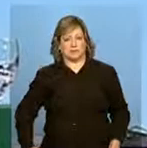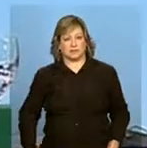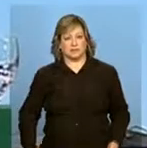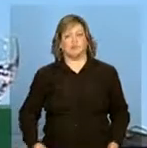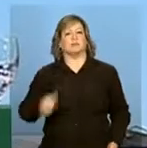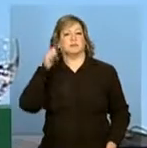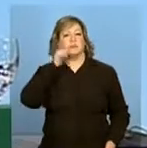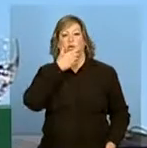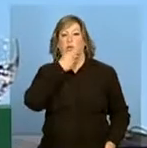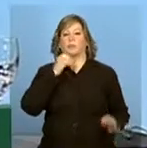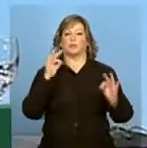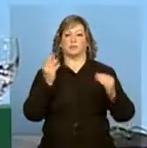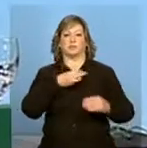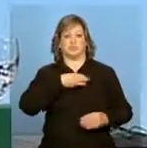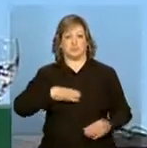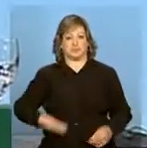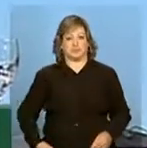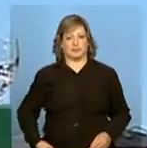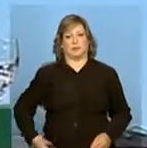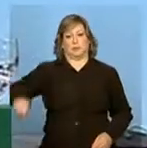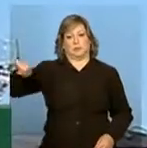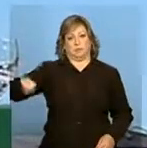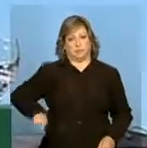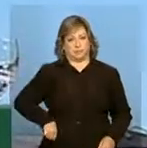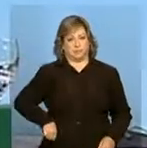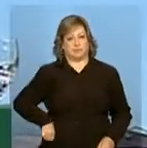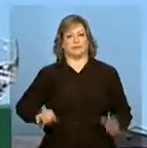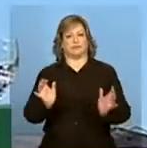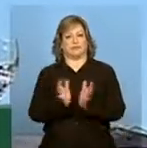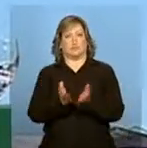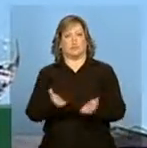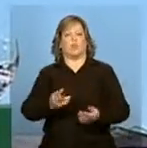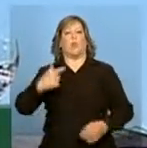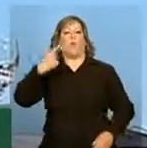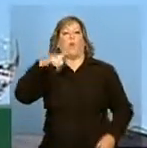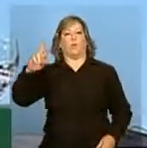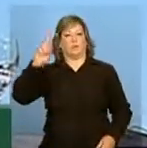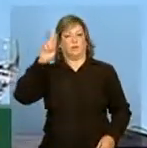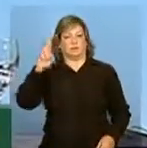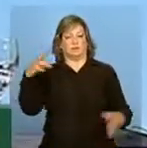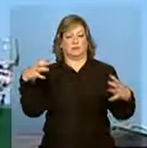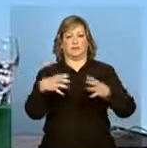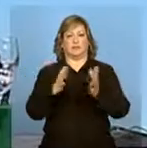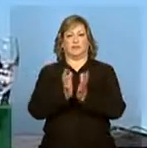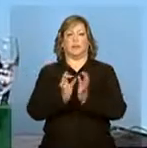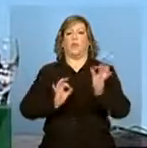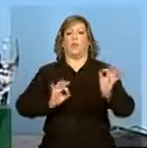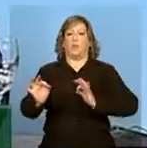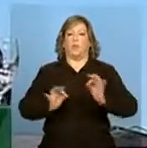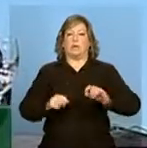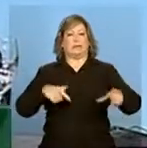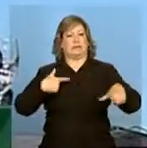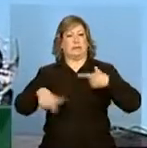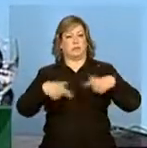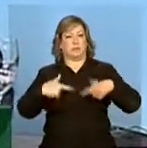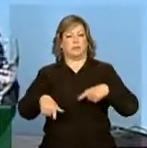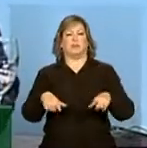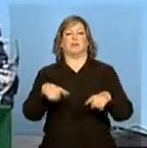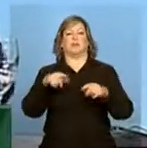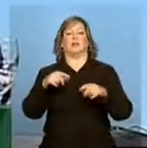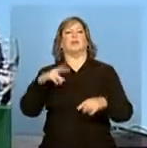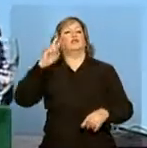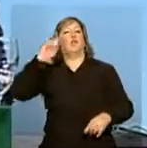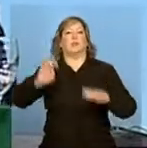e ministras, embaixadores, demais representantes de organizações de trabalhadores e